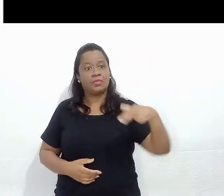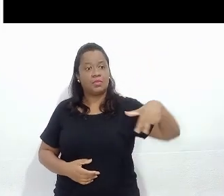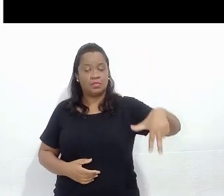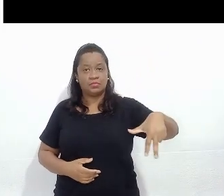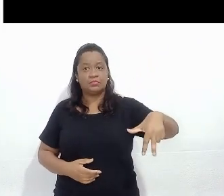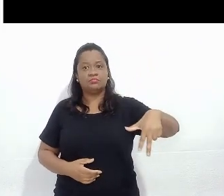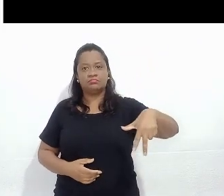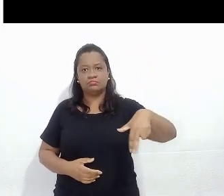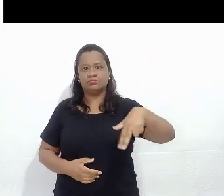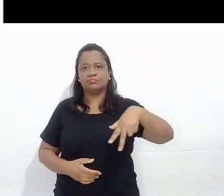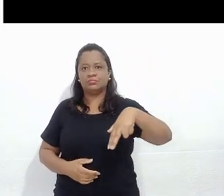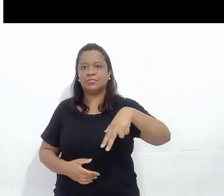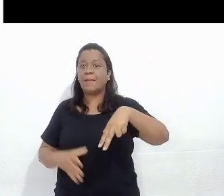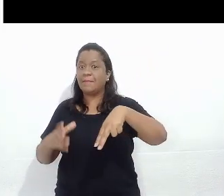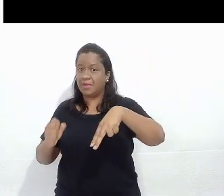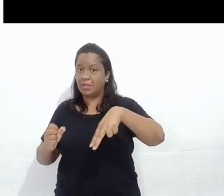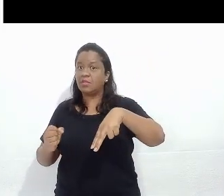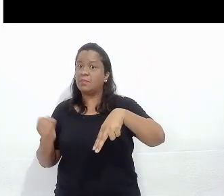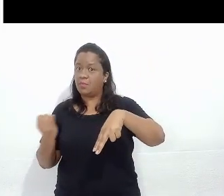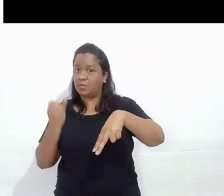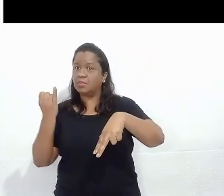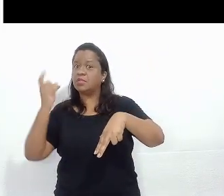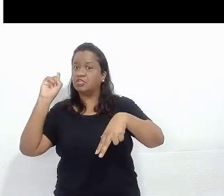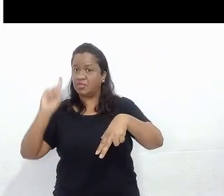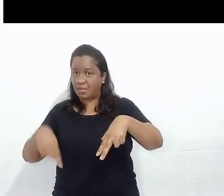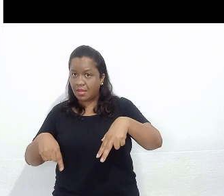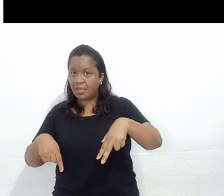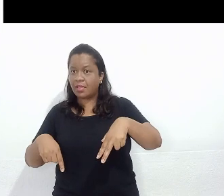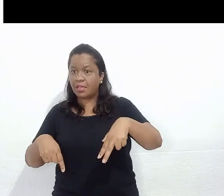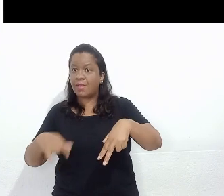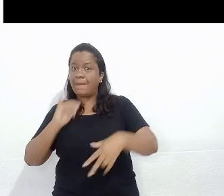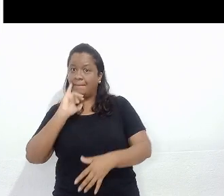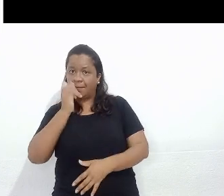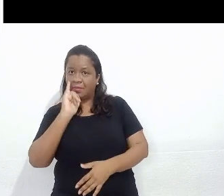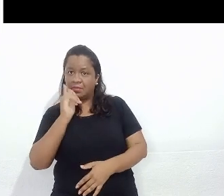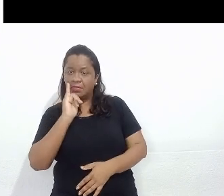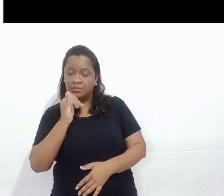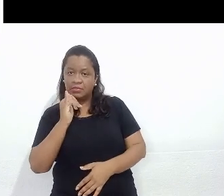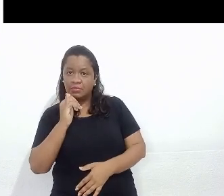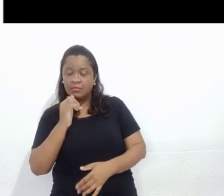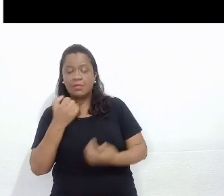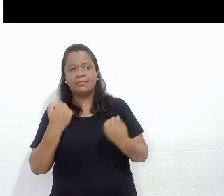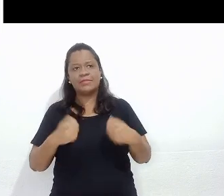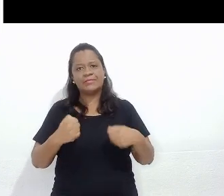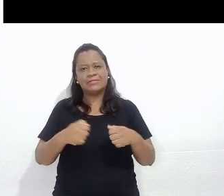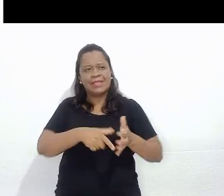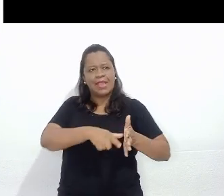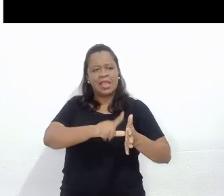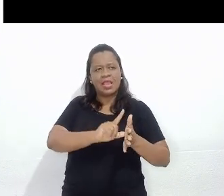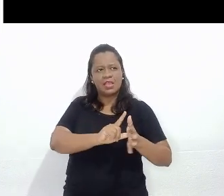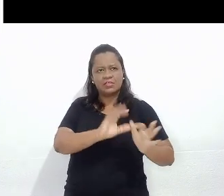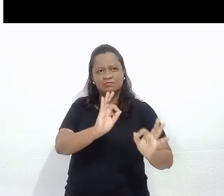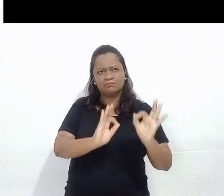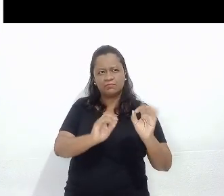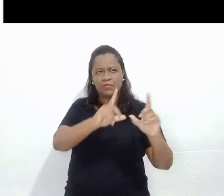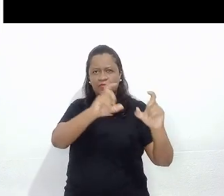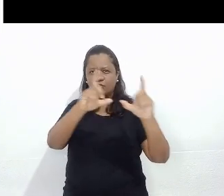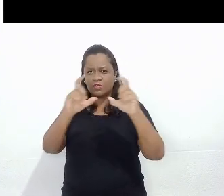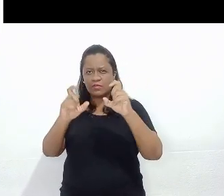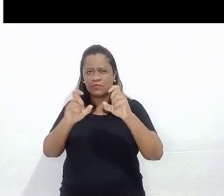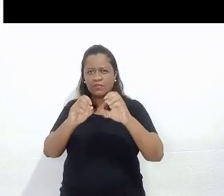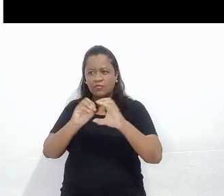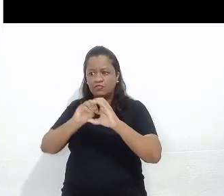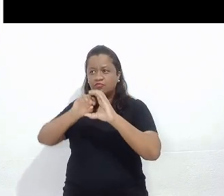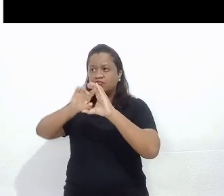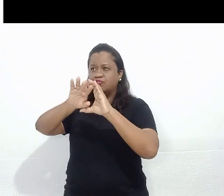branco, se isso é uma informação importante para o filme, para a narrativa, você vai ter que trabalhar toda essa fotografia, filtros e